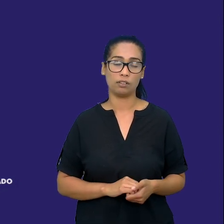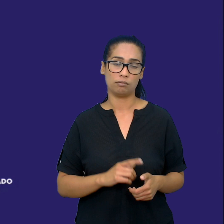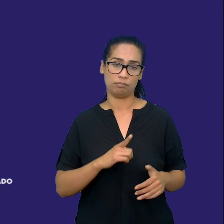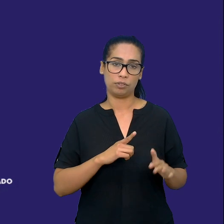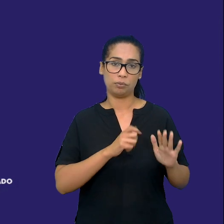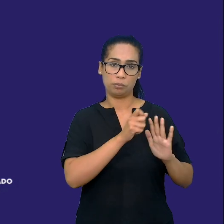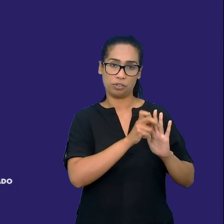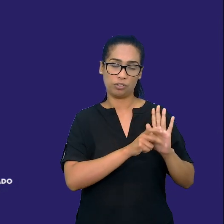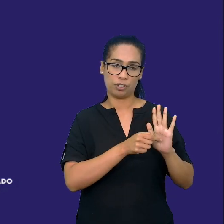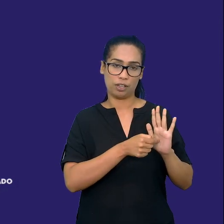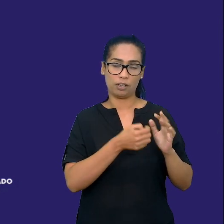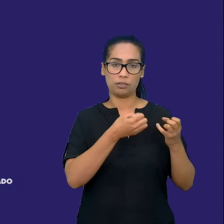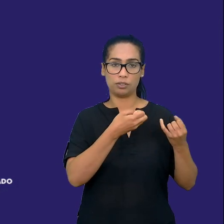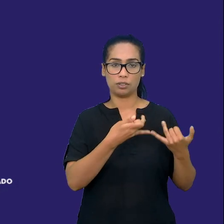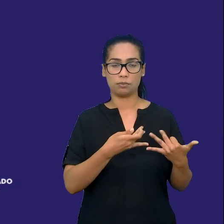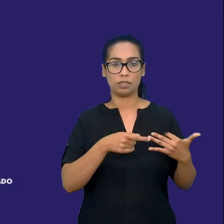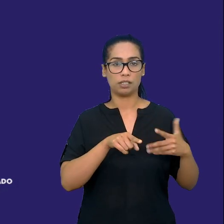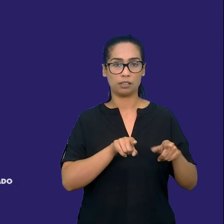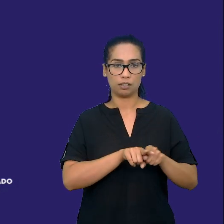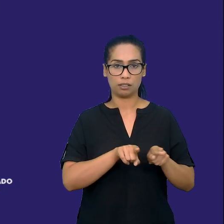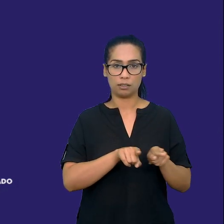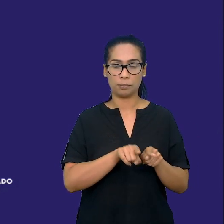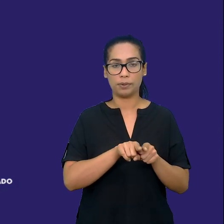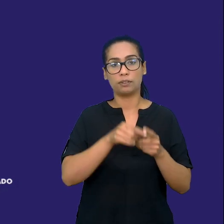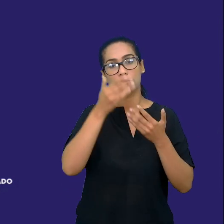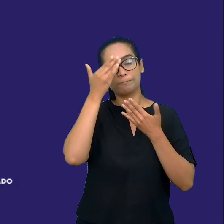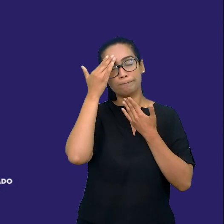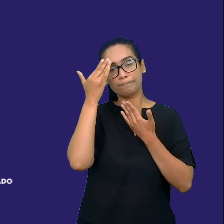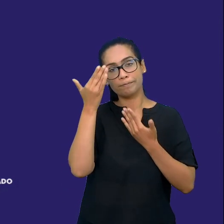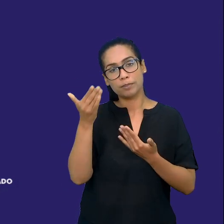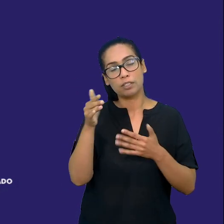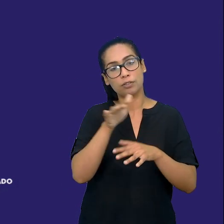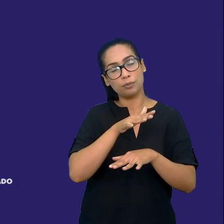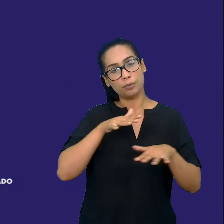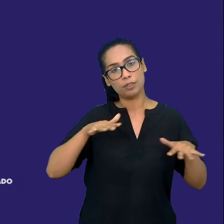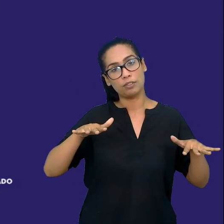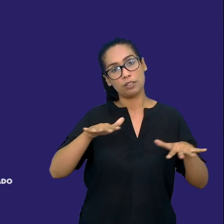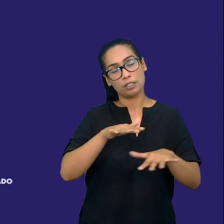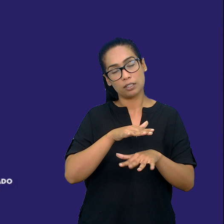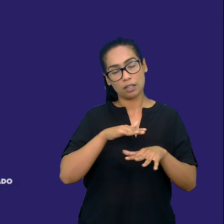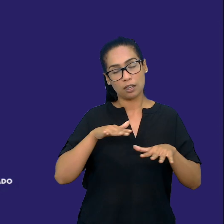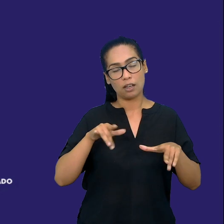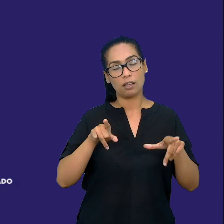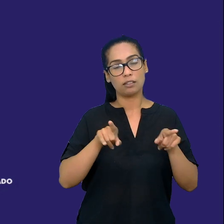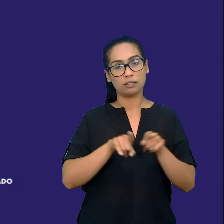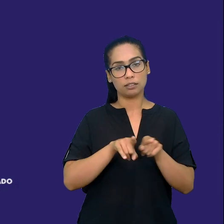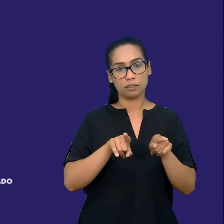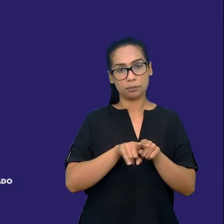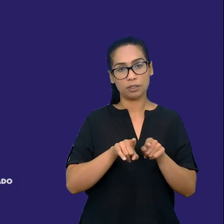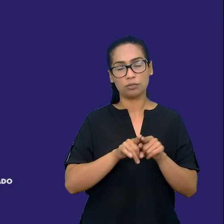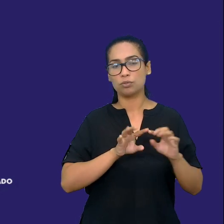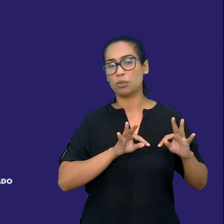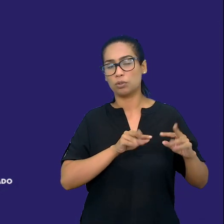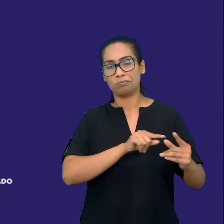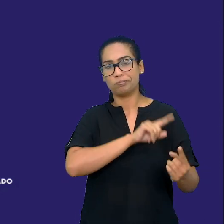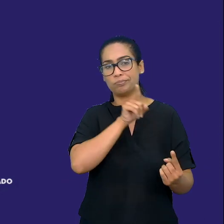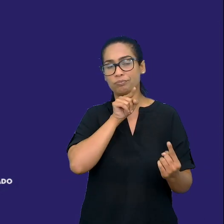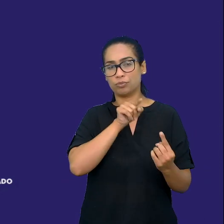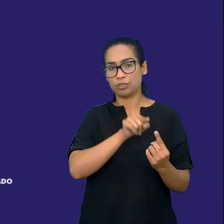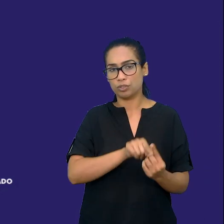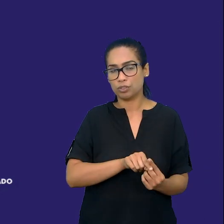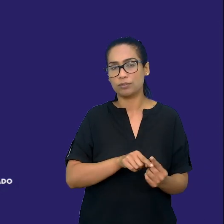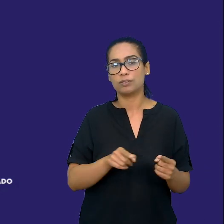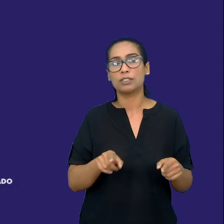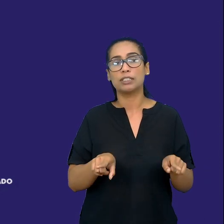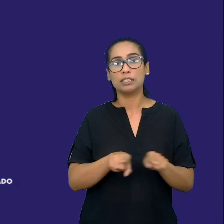proposta da interdisciplinaridade, né? Agradeço aí a fala do João sobre os nossos objetivos e esclarecendo a nossa